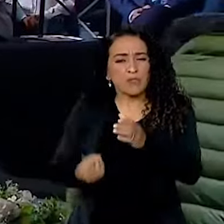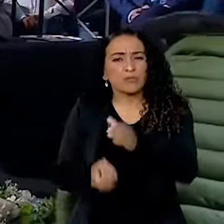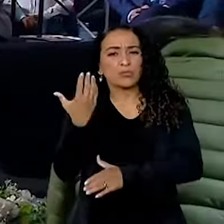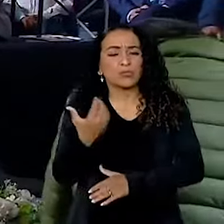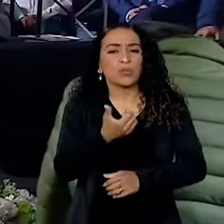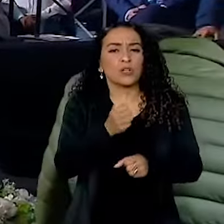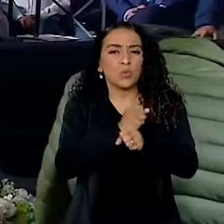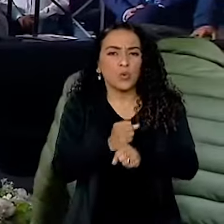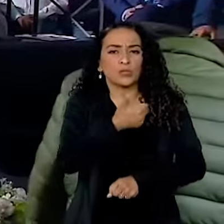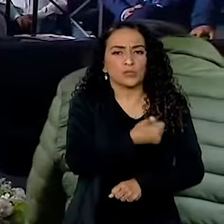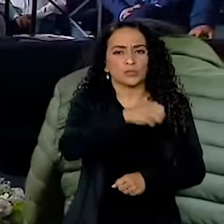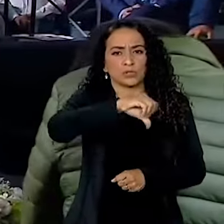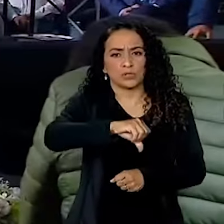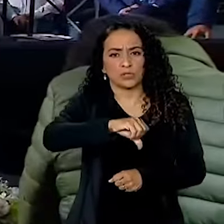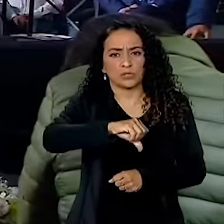em